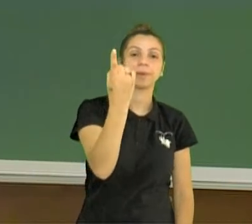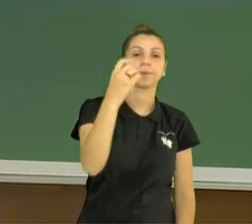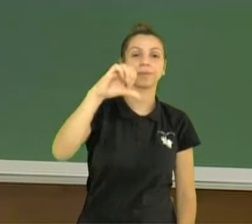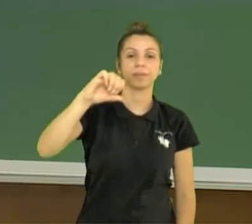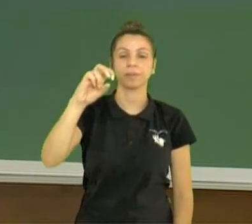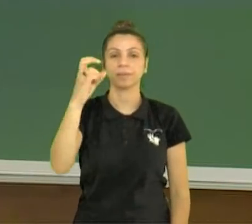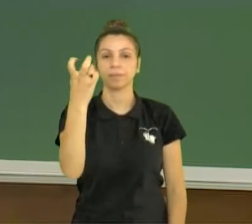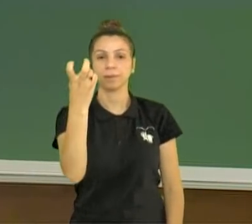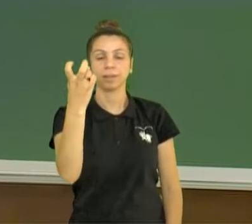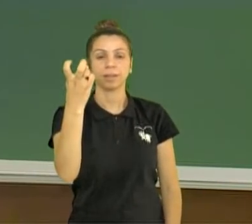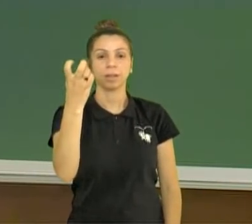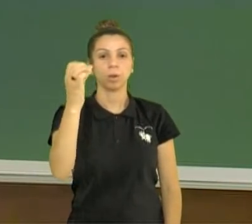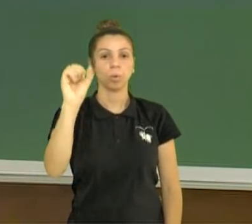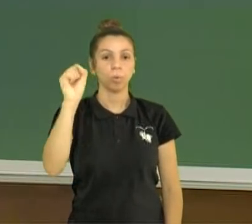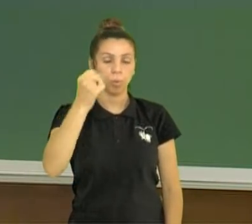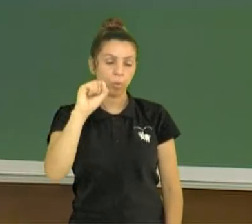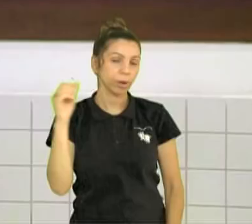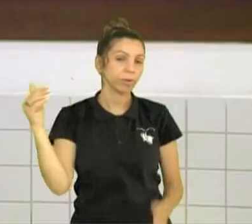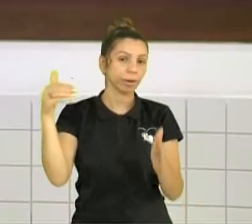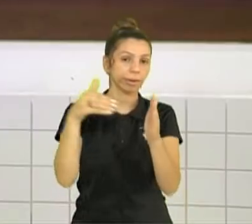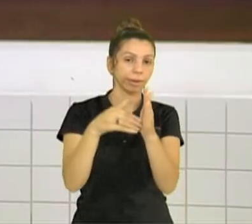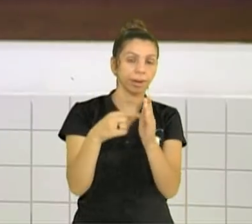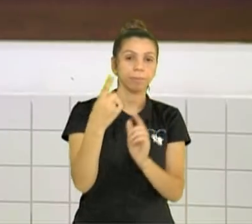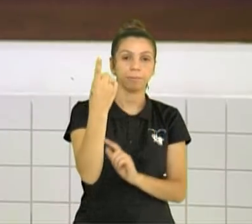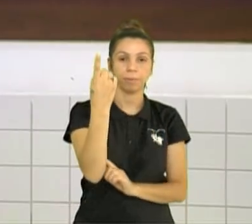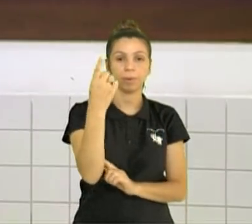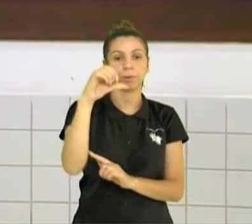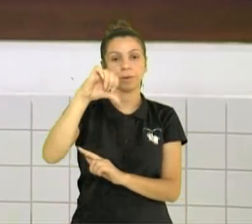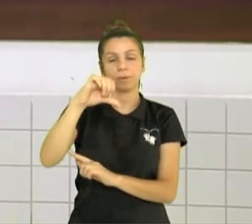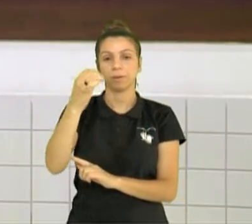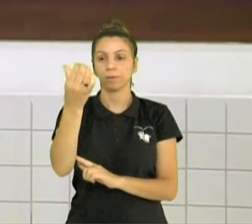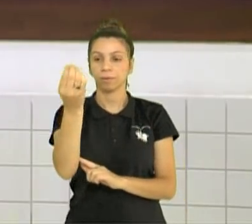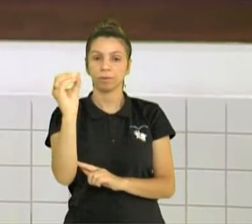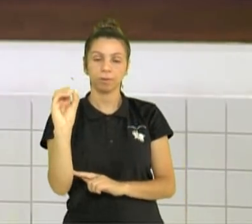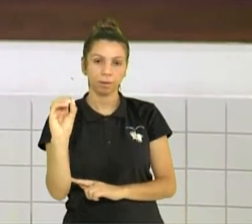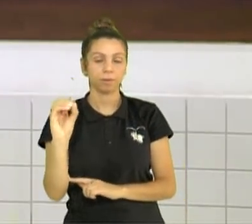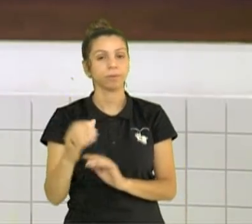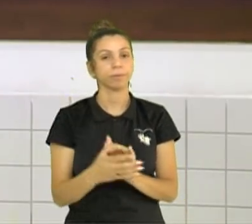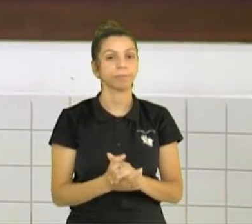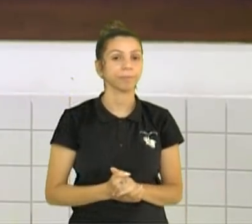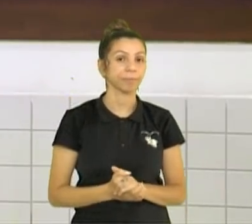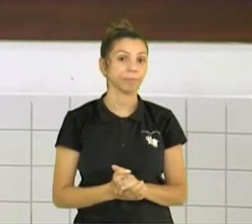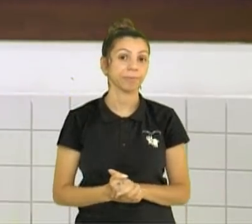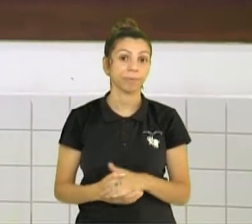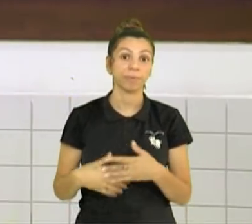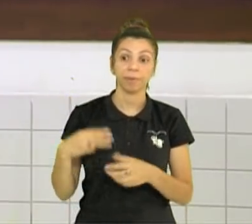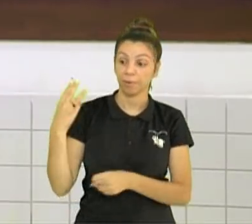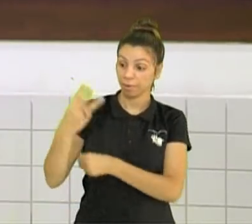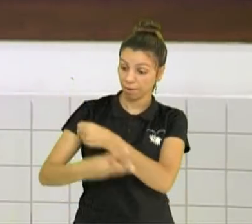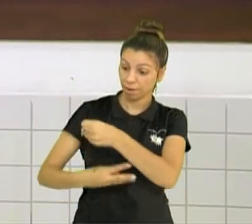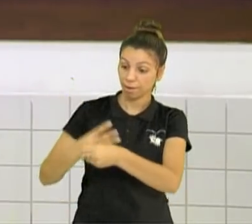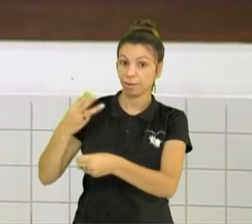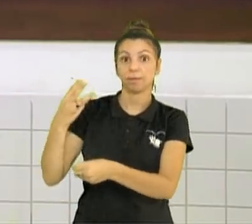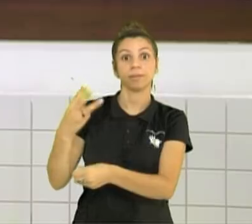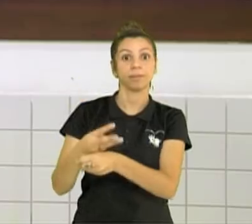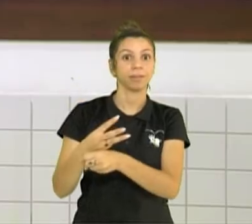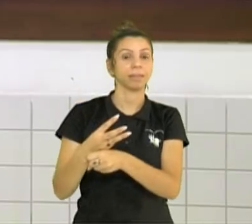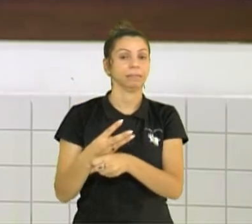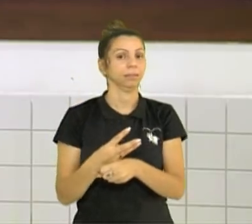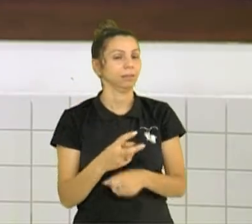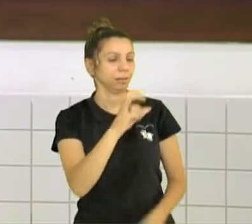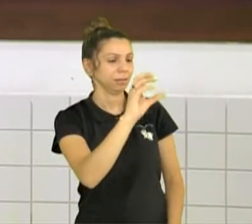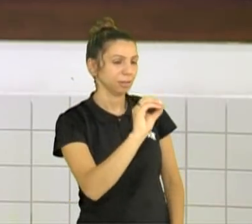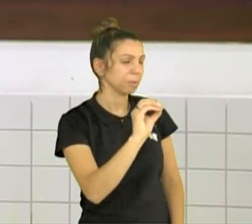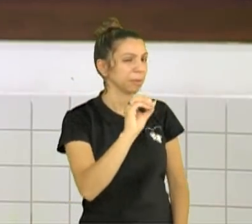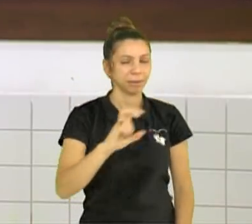1958 até 1960, nossa, professor, em 3 anos conseguiram inaugurar coisas de Juscelino Kubitschek, coisas de 50 anos em 5.